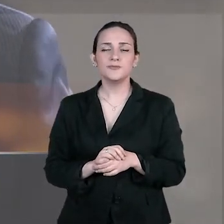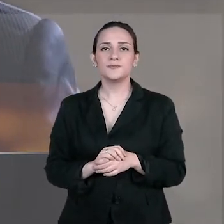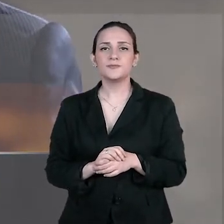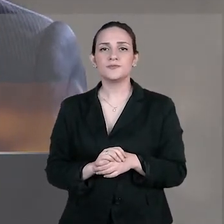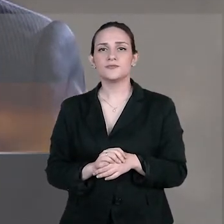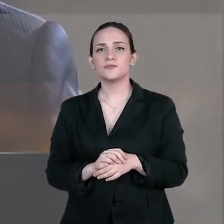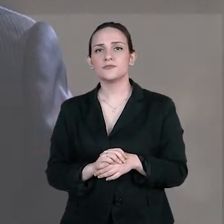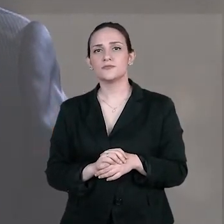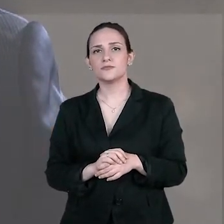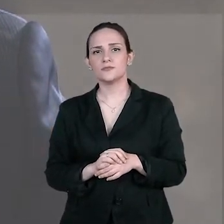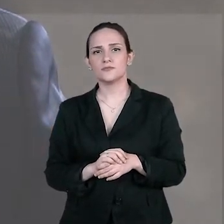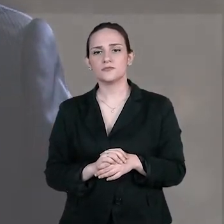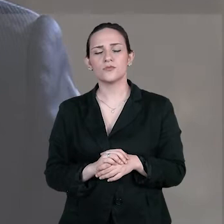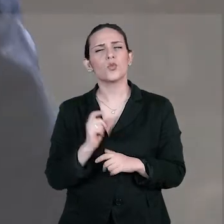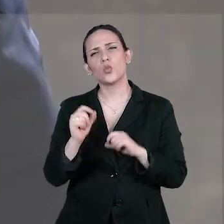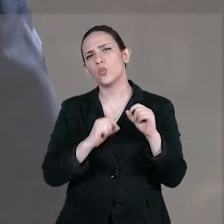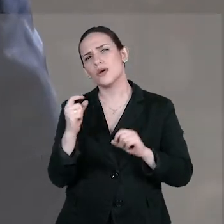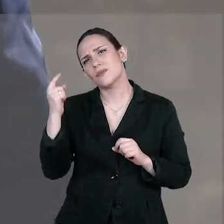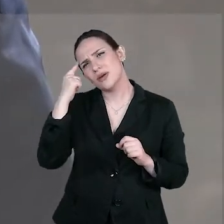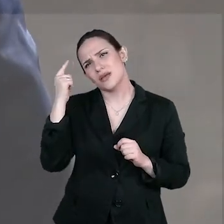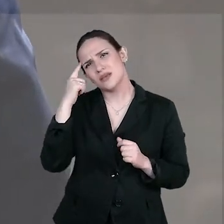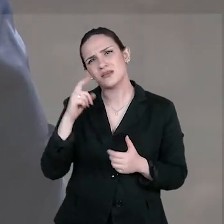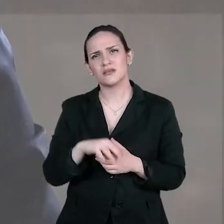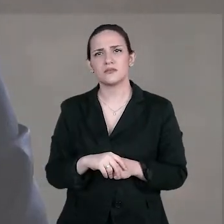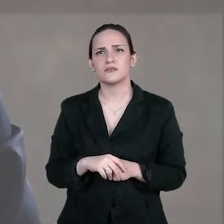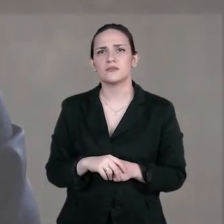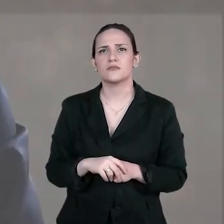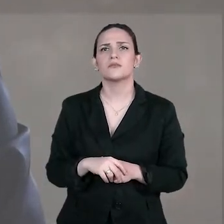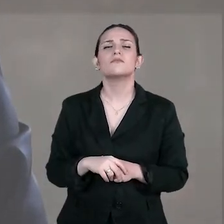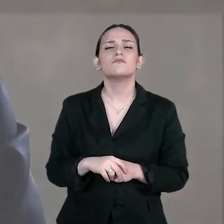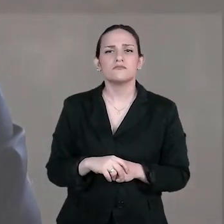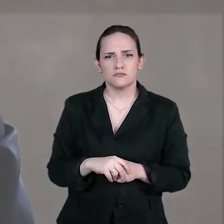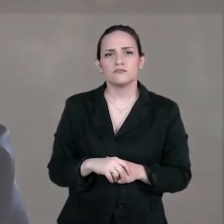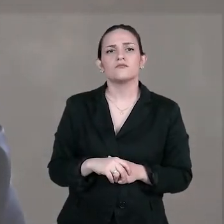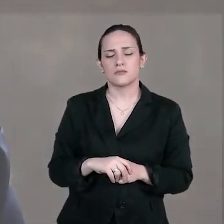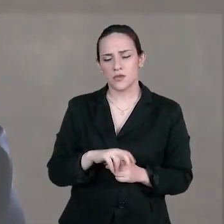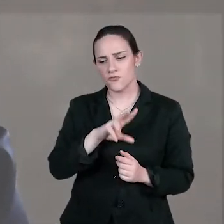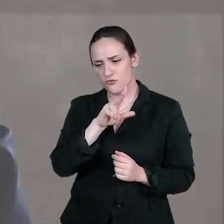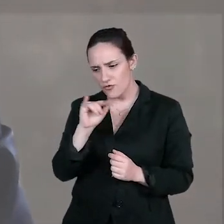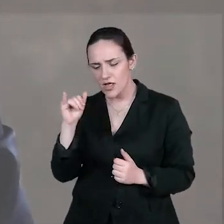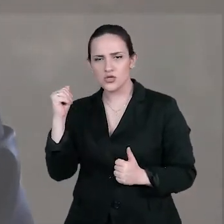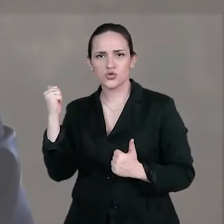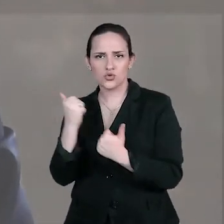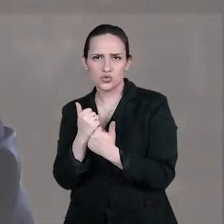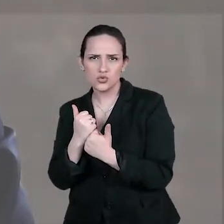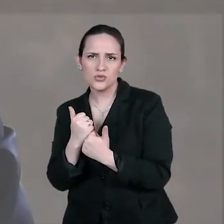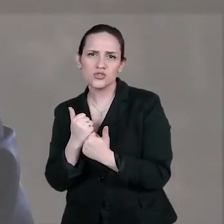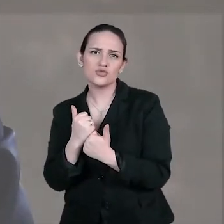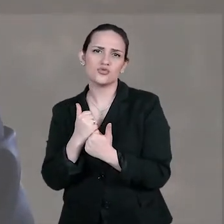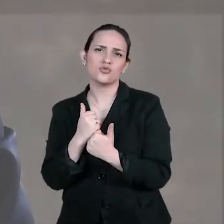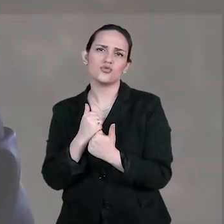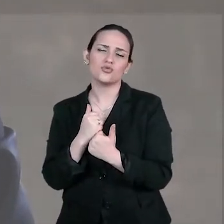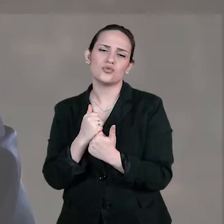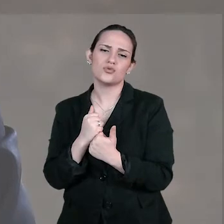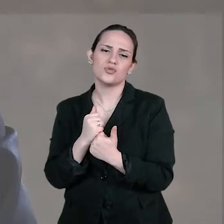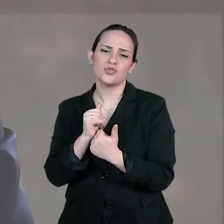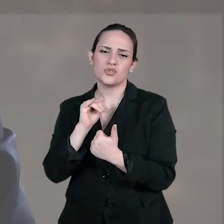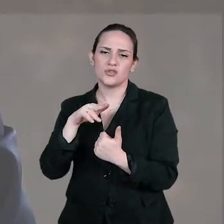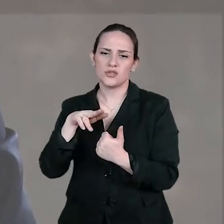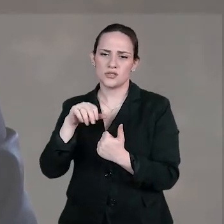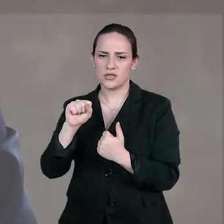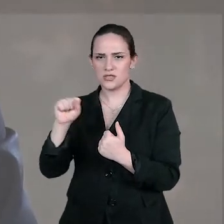incidir sobre operações financeiras, eles alegam que ela será substitutiva à contribuição